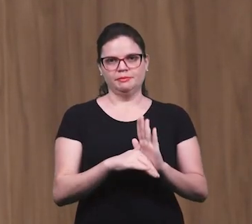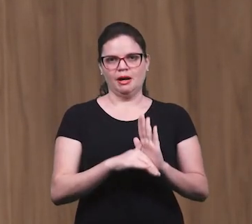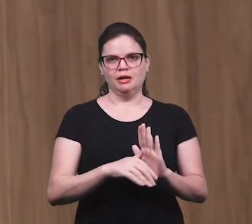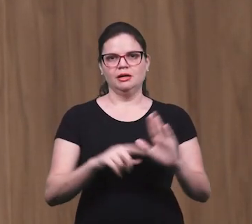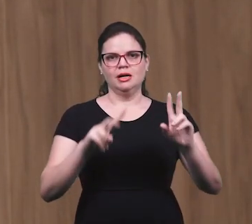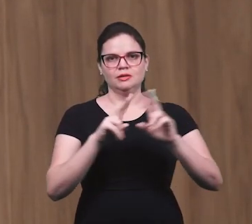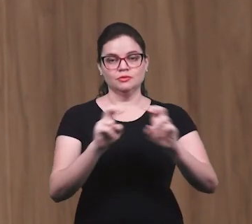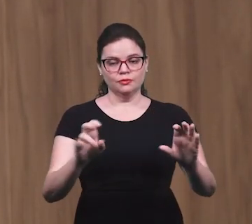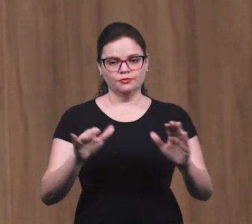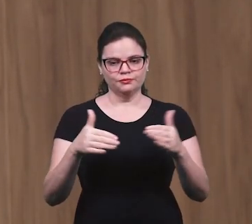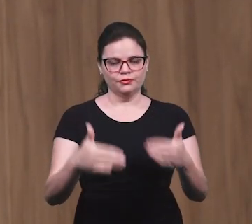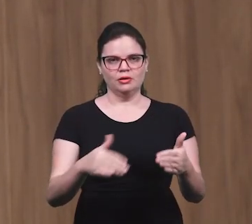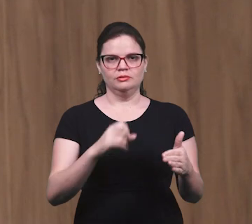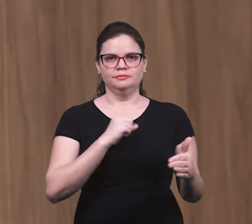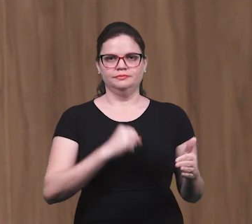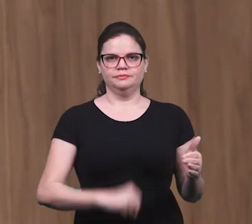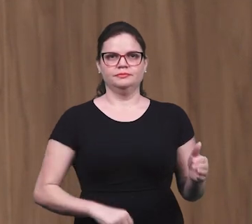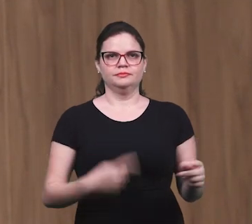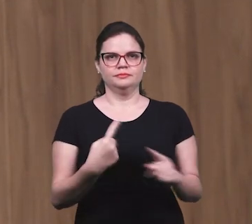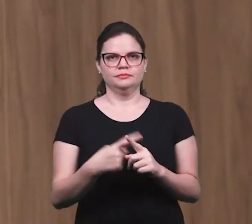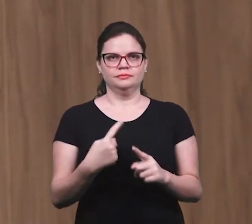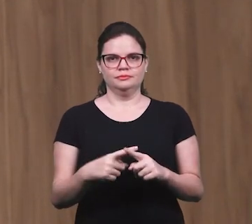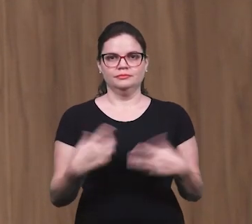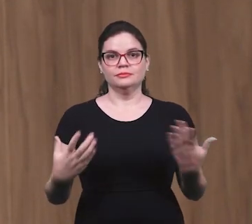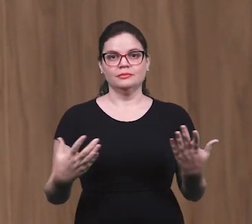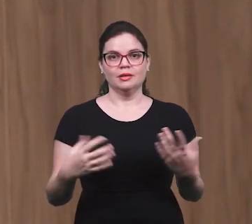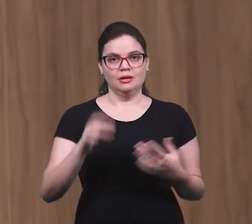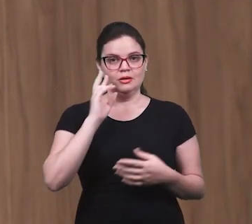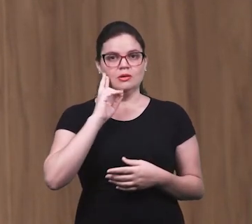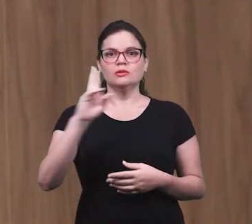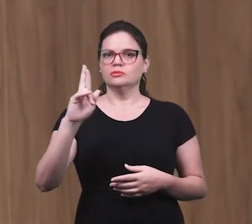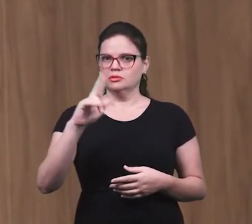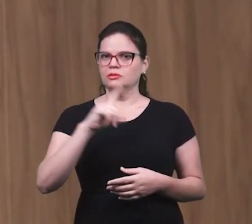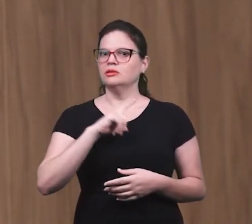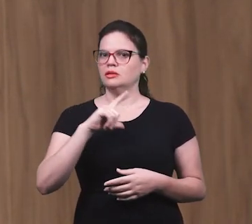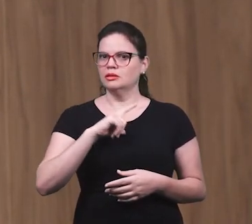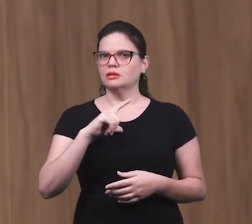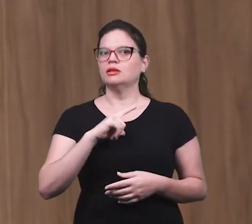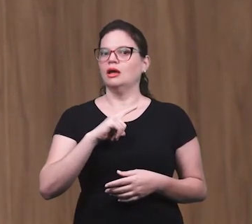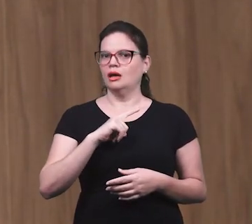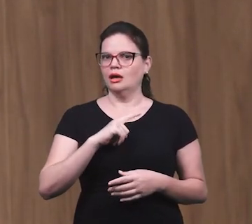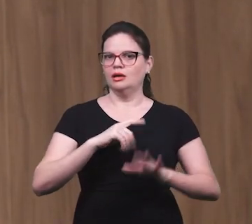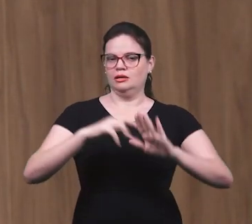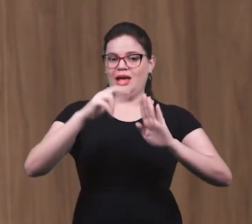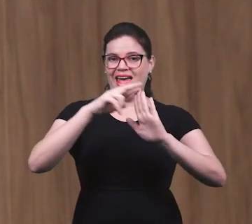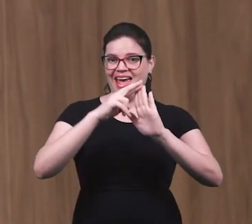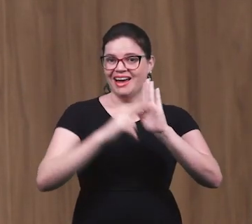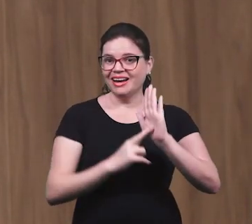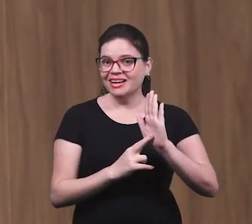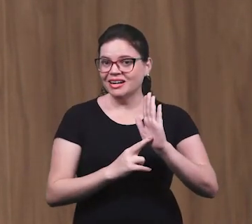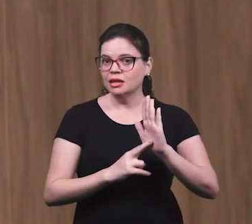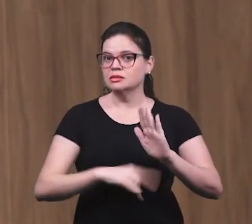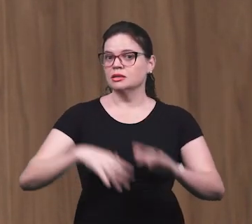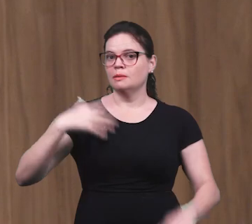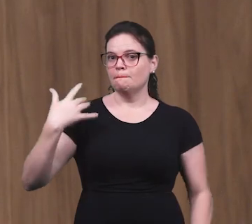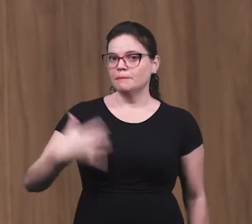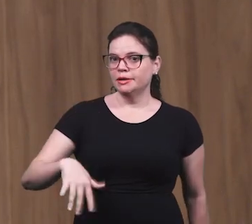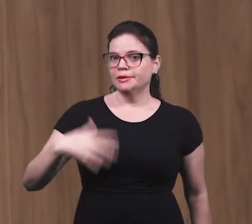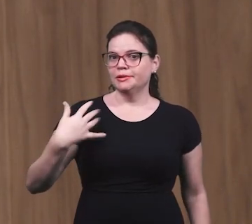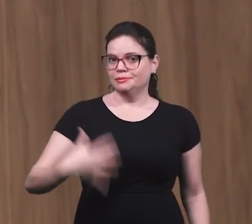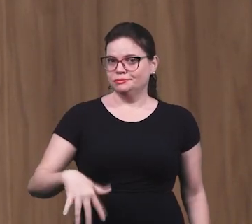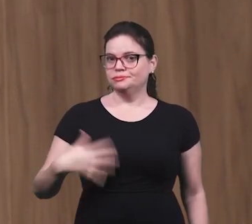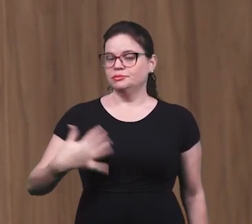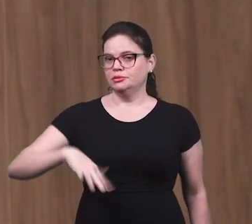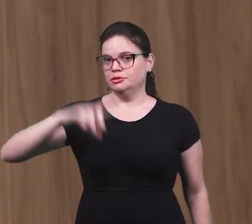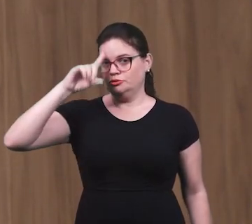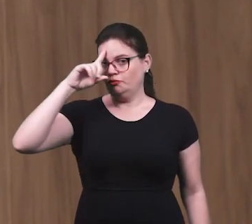na verdade, a régua de Deus, ela é altíssima, né? Ela é muito alta. Então, o sacerdote